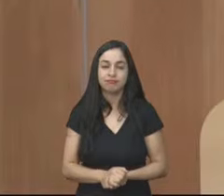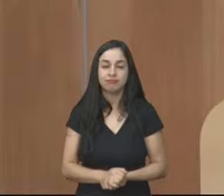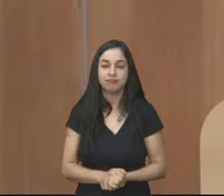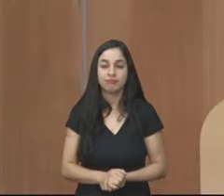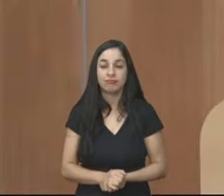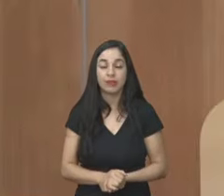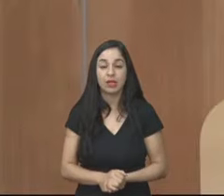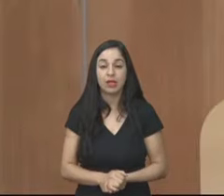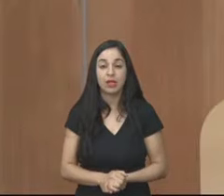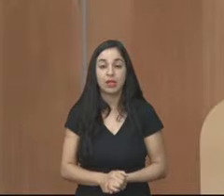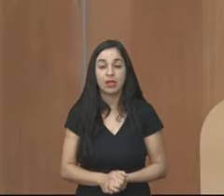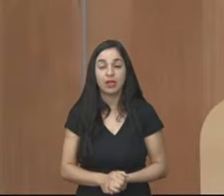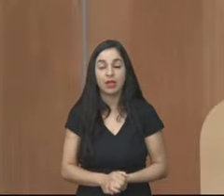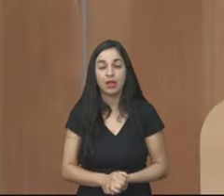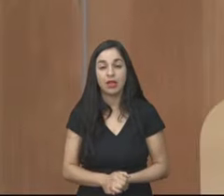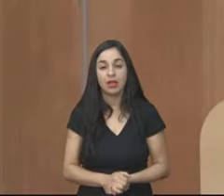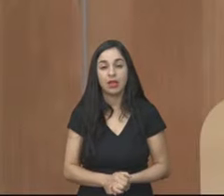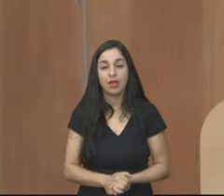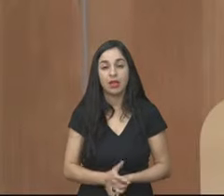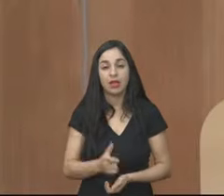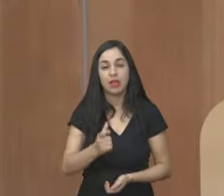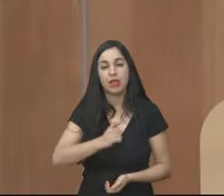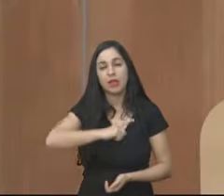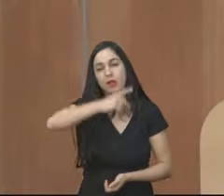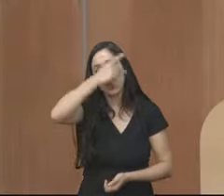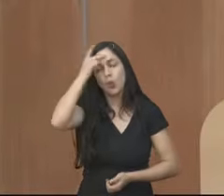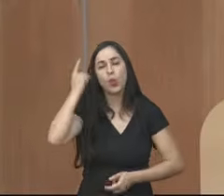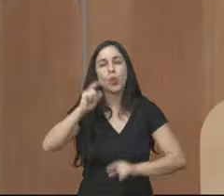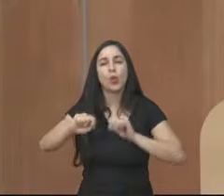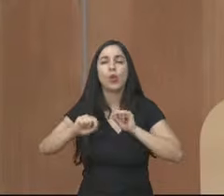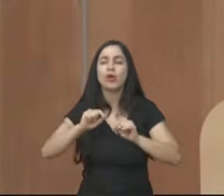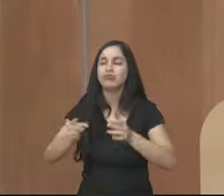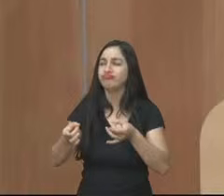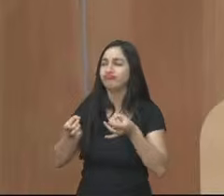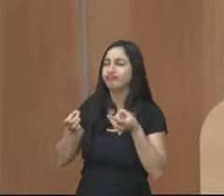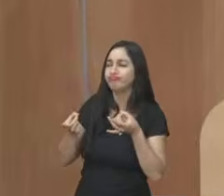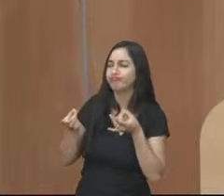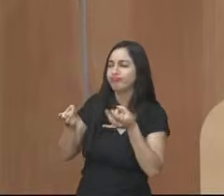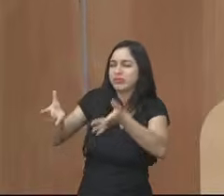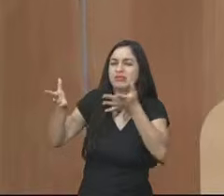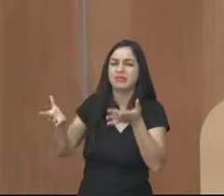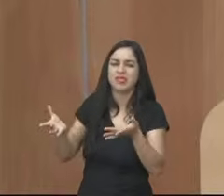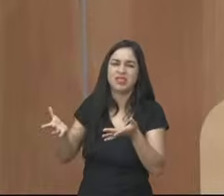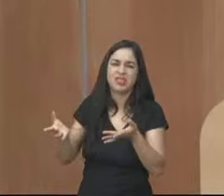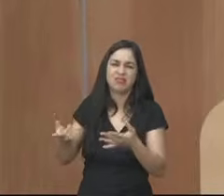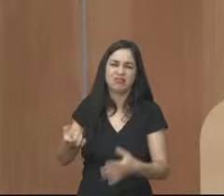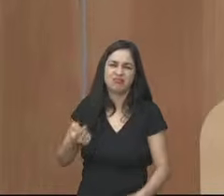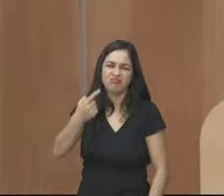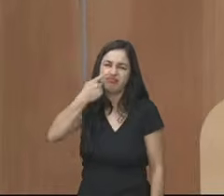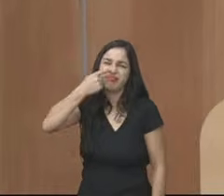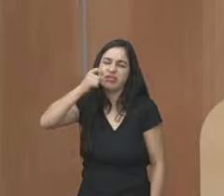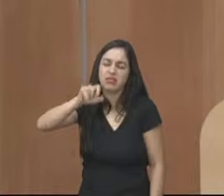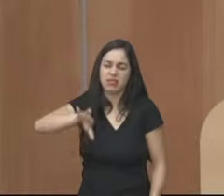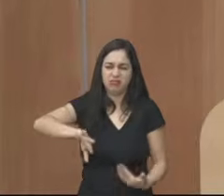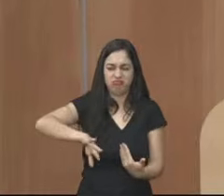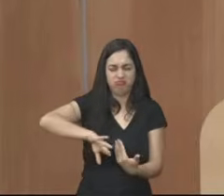são usados como farrapos humanos. São apenas uma escória da